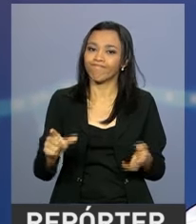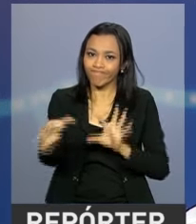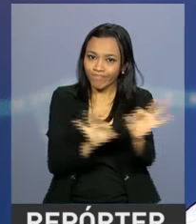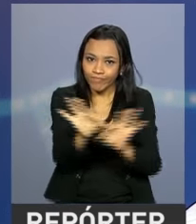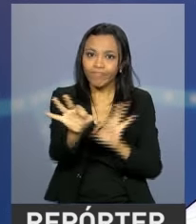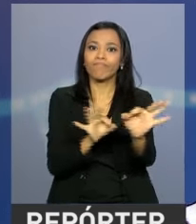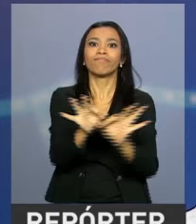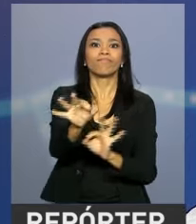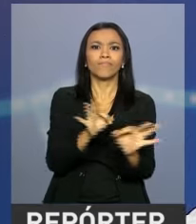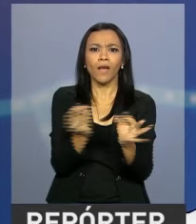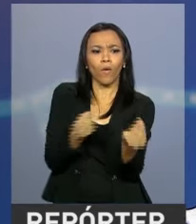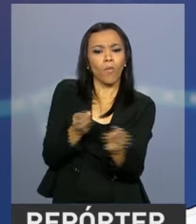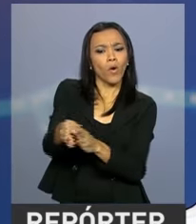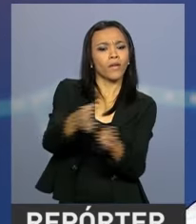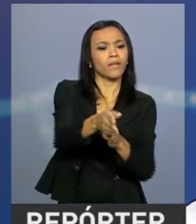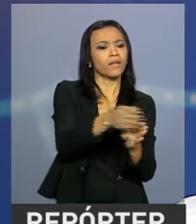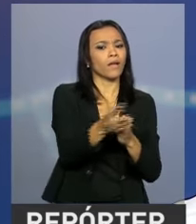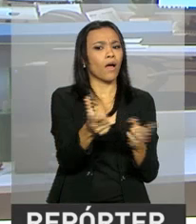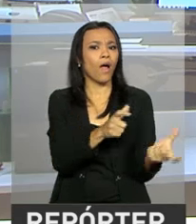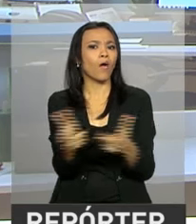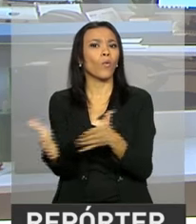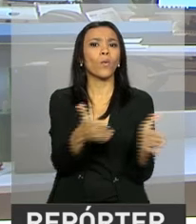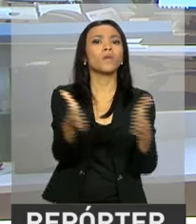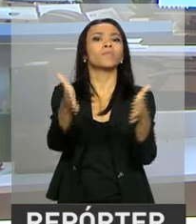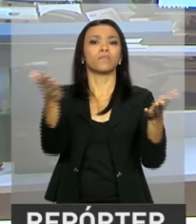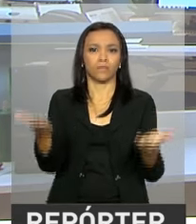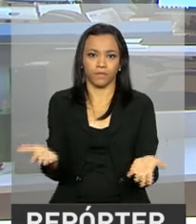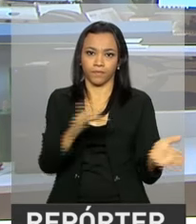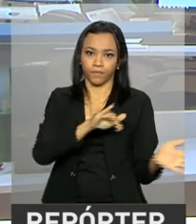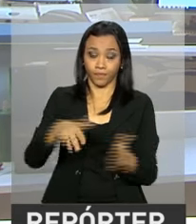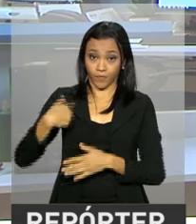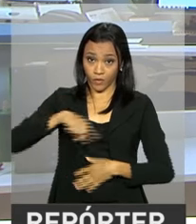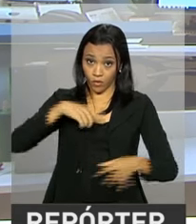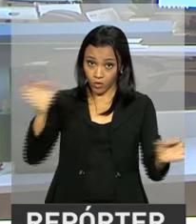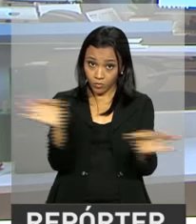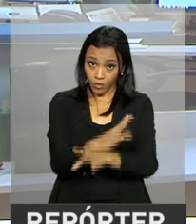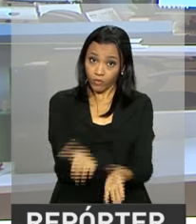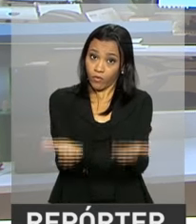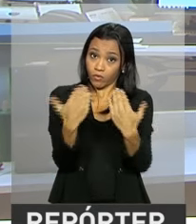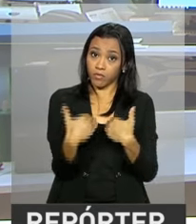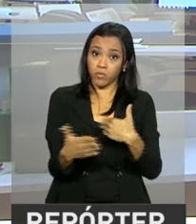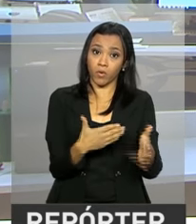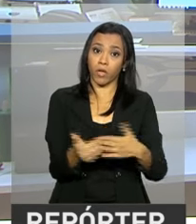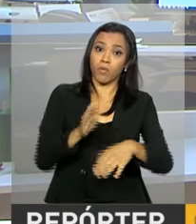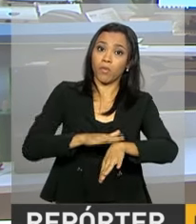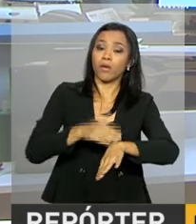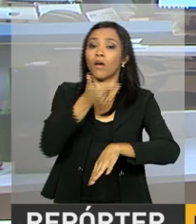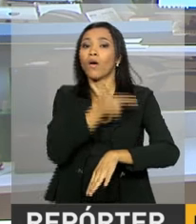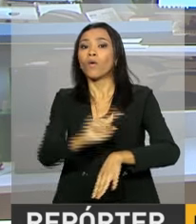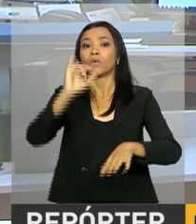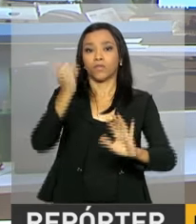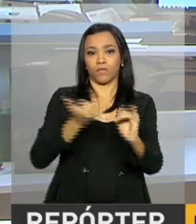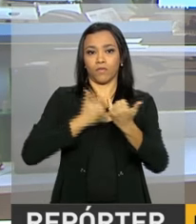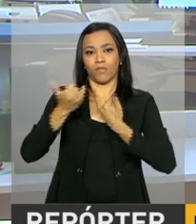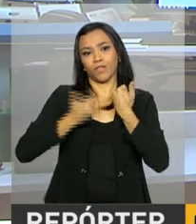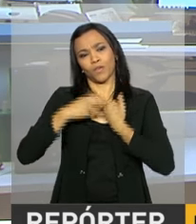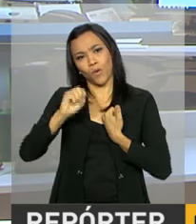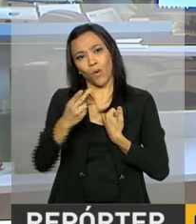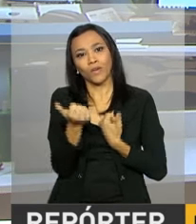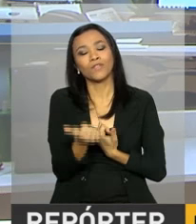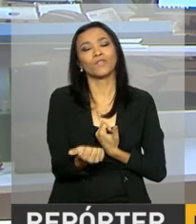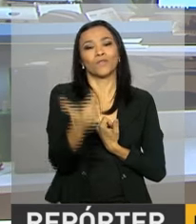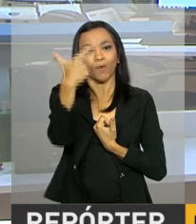organizar guiar o menino para onde ele tem que ir e nós ficamos por aqui voltamos a qualquer momento com outras informações ou ao